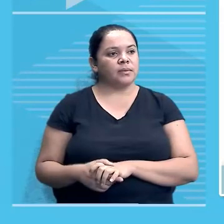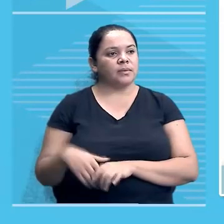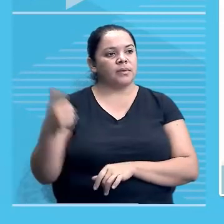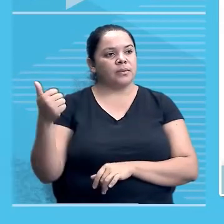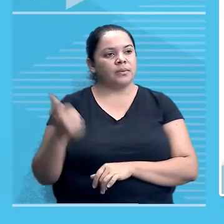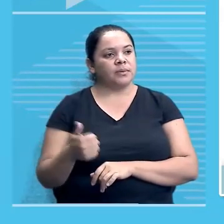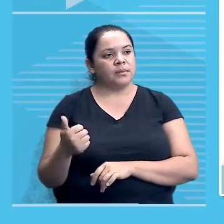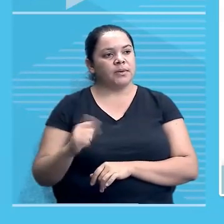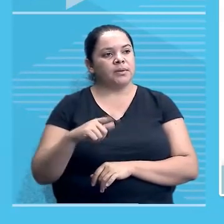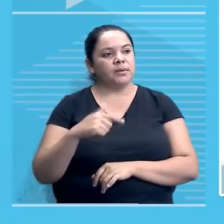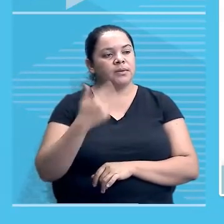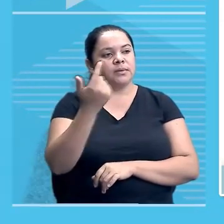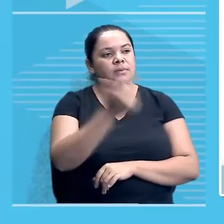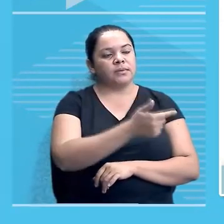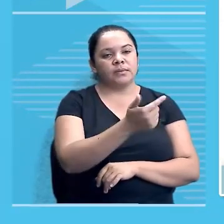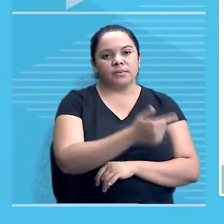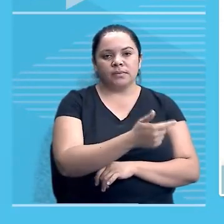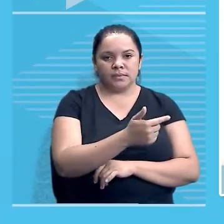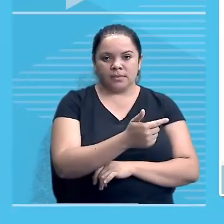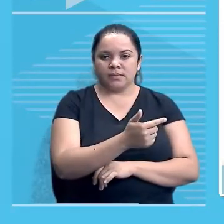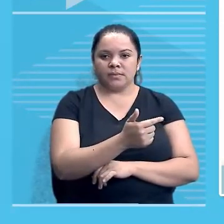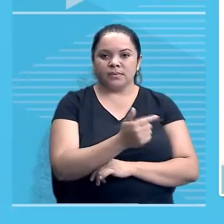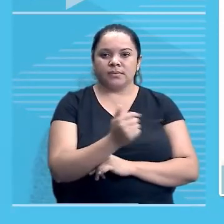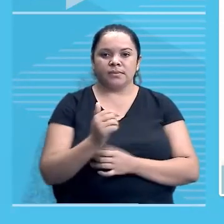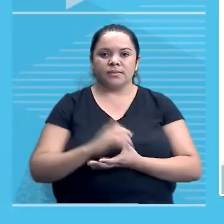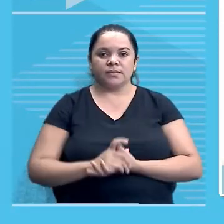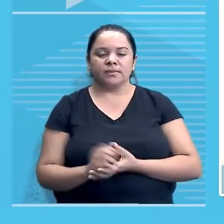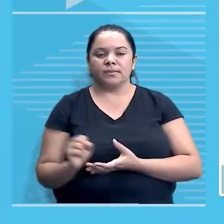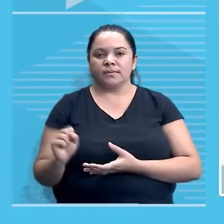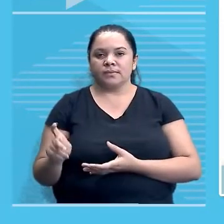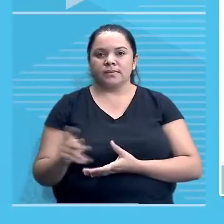E esse aqui é o segundo passo.